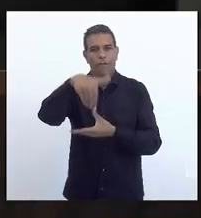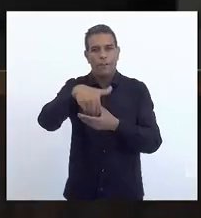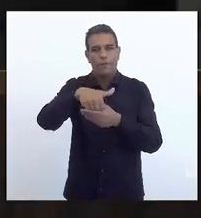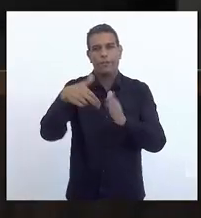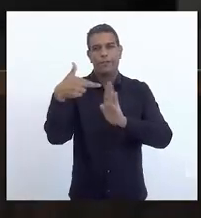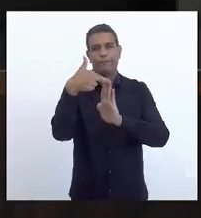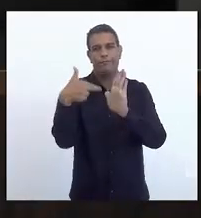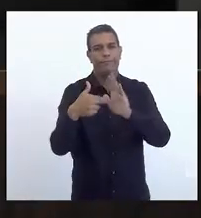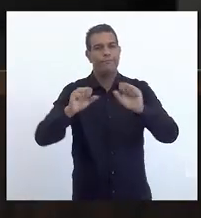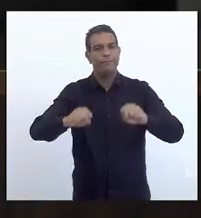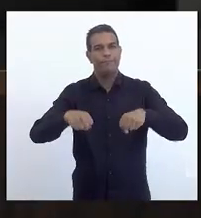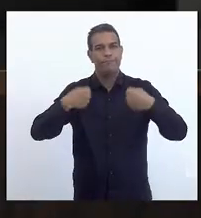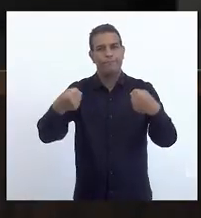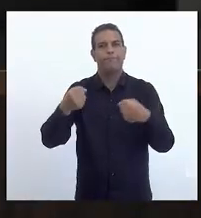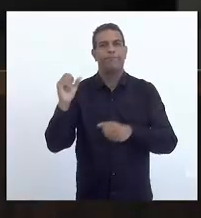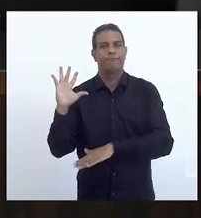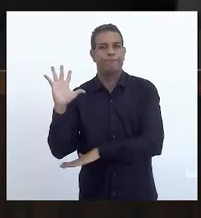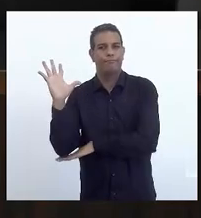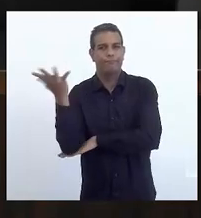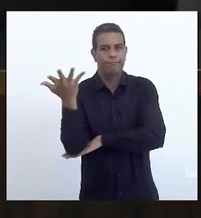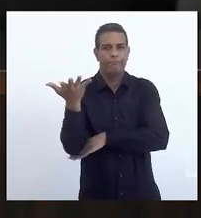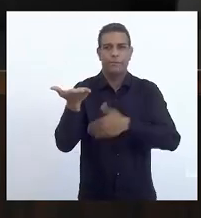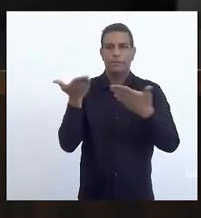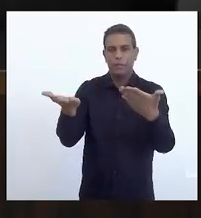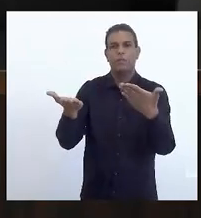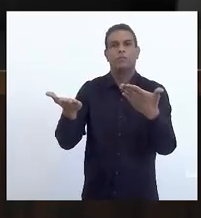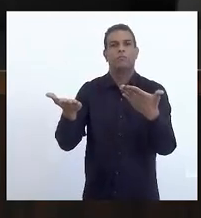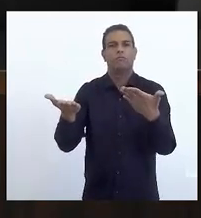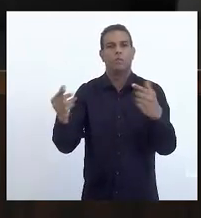de Defesa do Meio Ambiente, deputado Gustavo Schmidt.